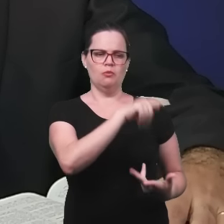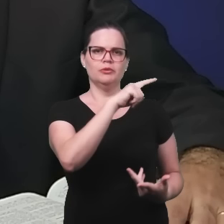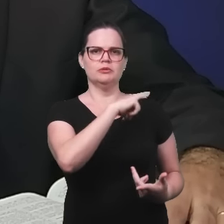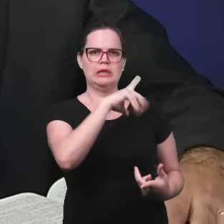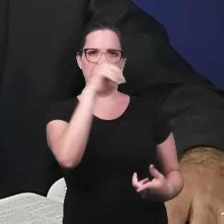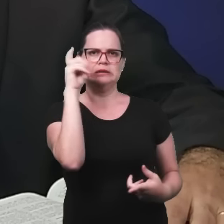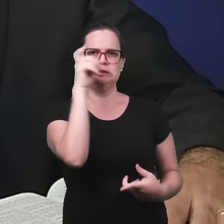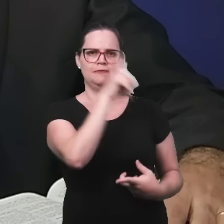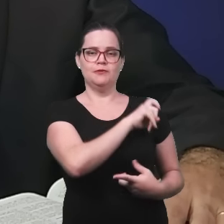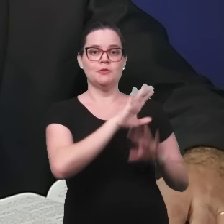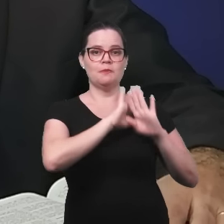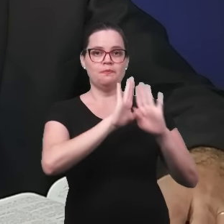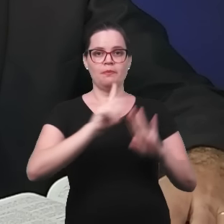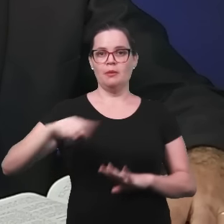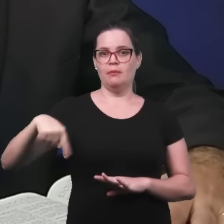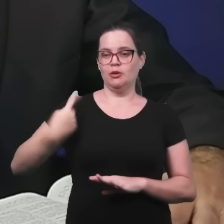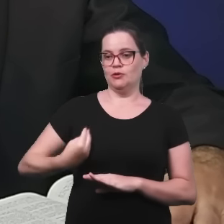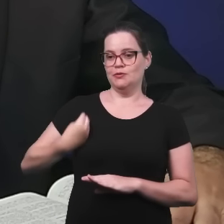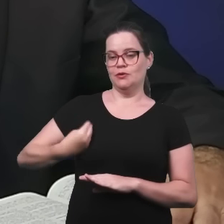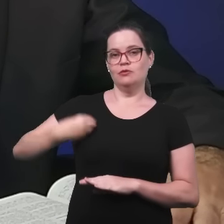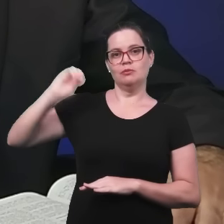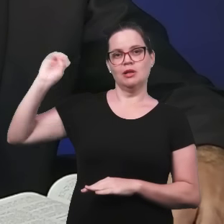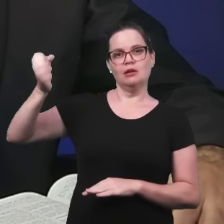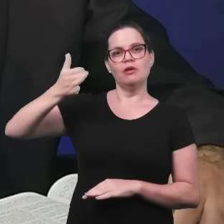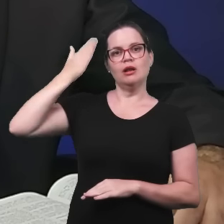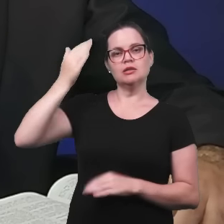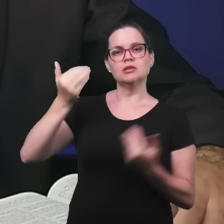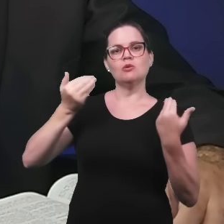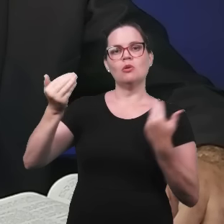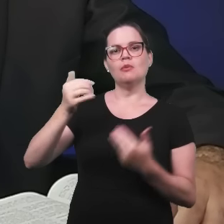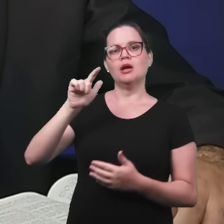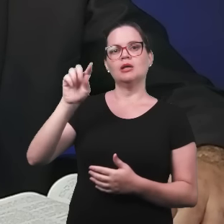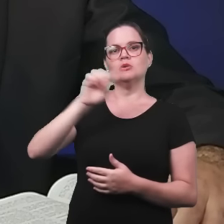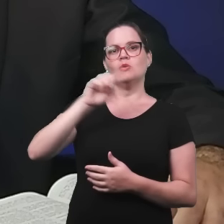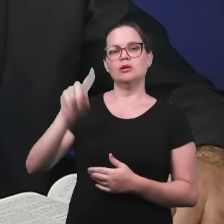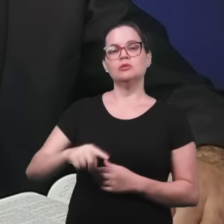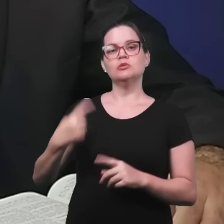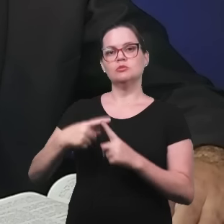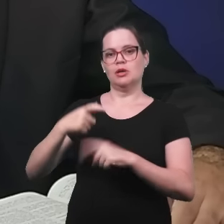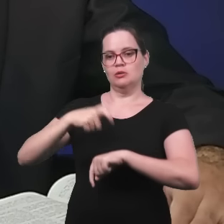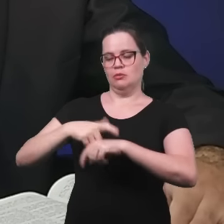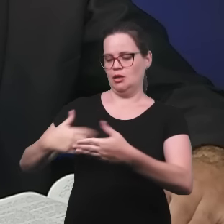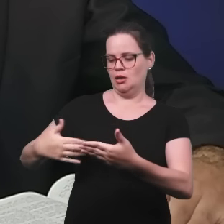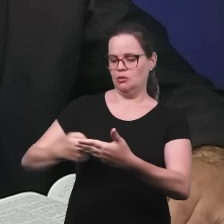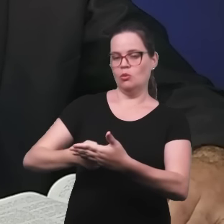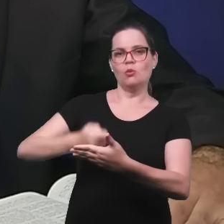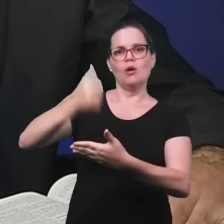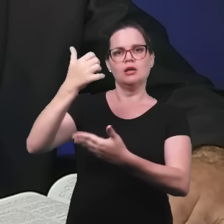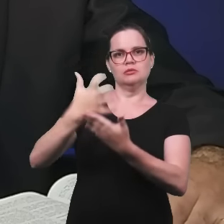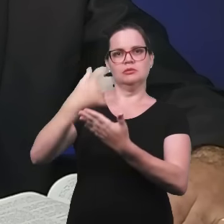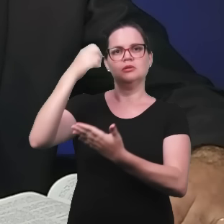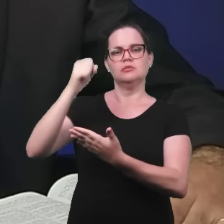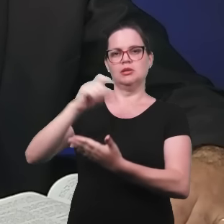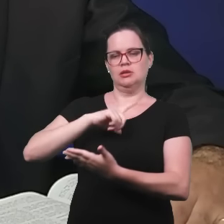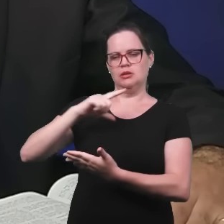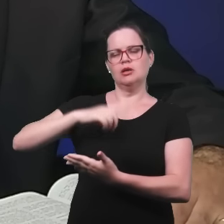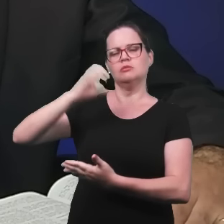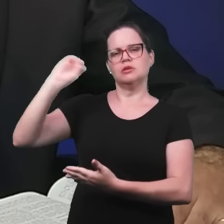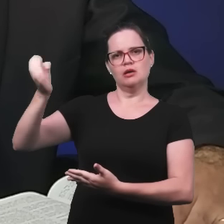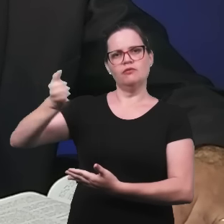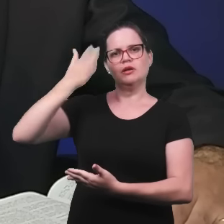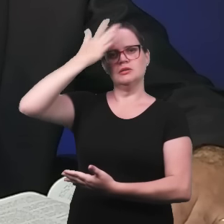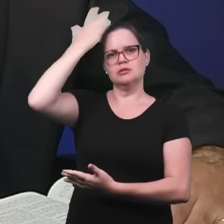recebendo luz. É isso que a igreja tem. Glória a Deus. No momento da meia-noite, a igreja tem luz. Um só Senhor, um só batismo,